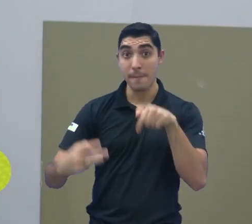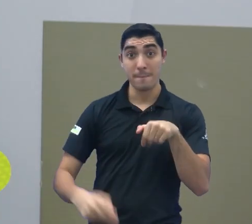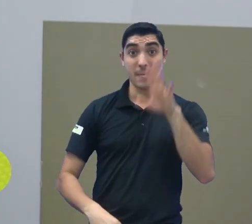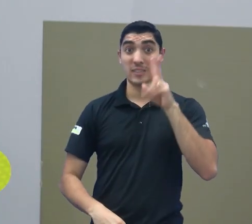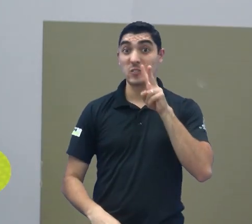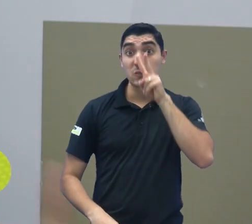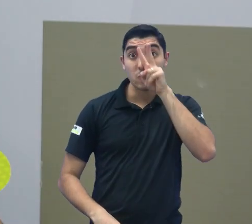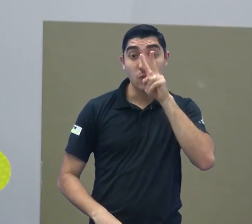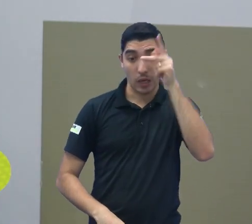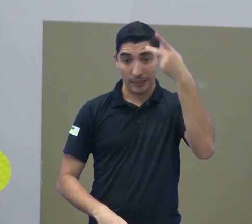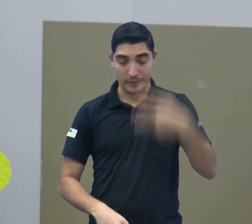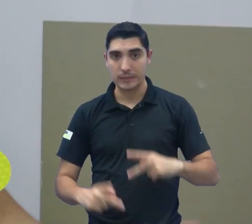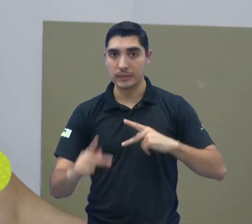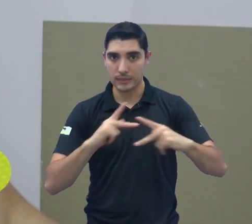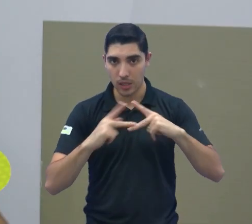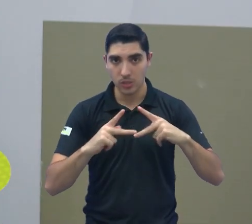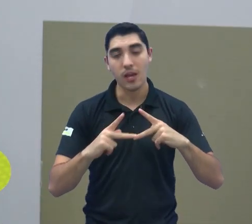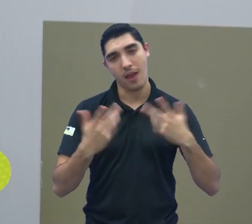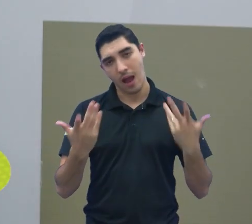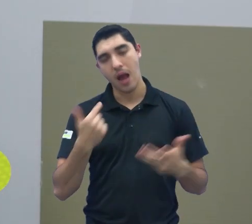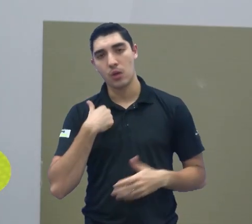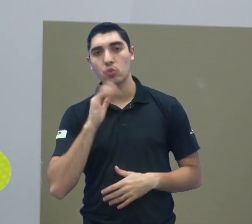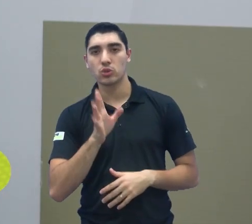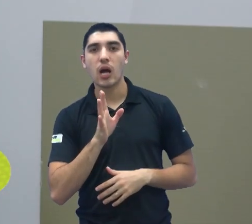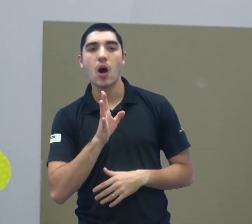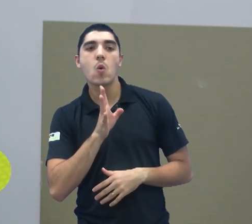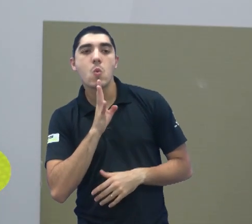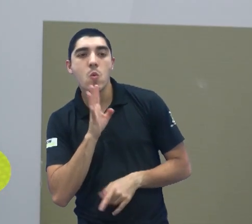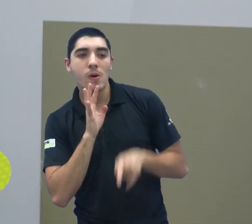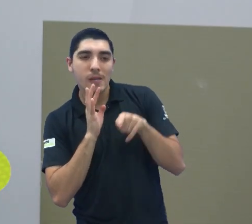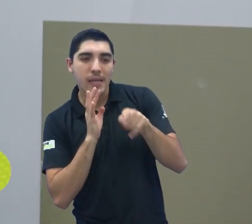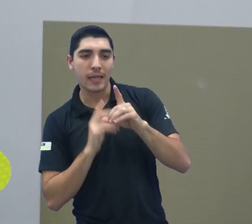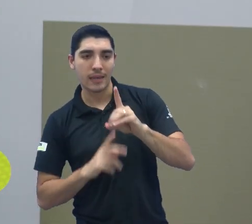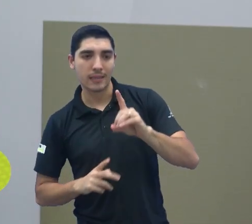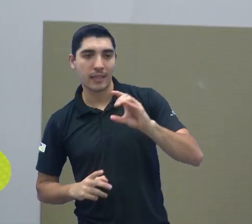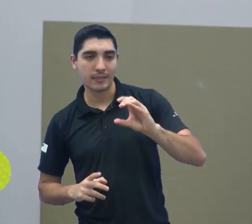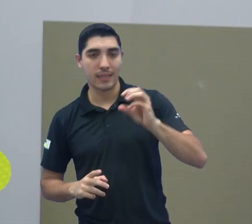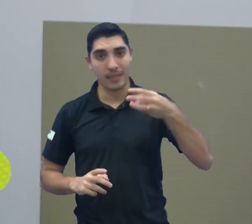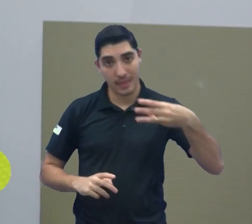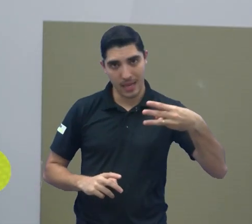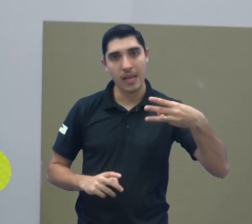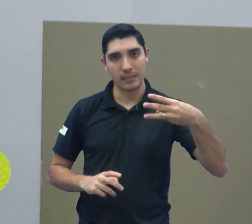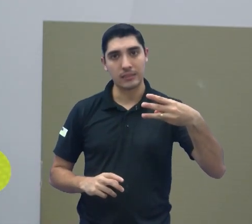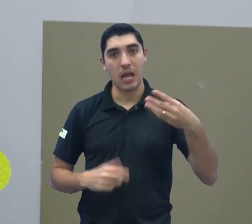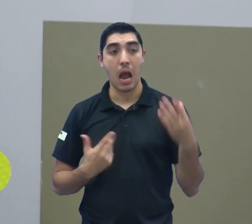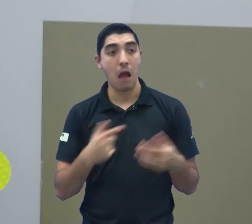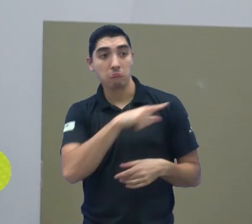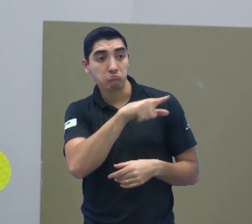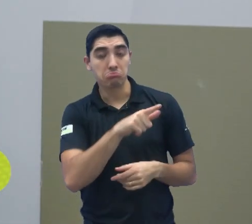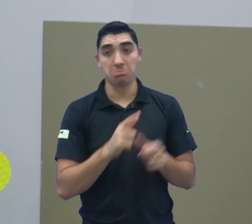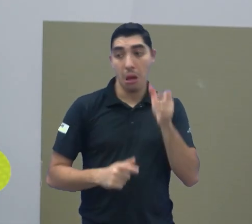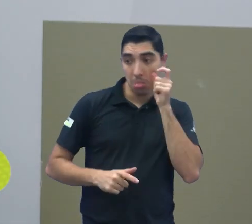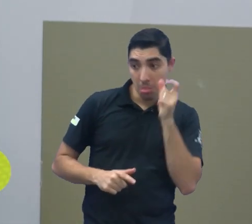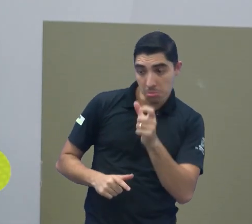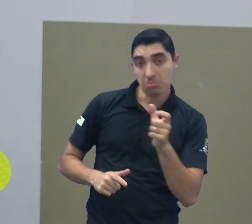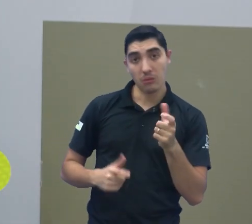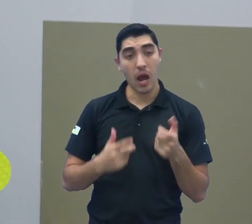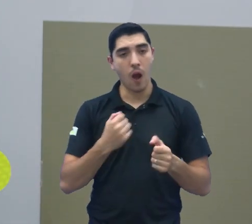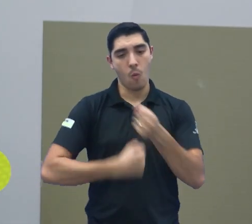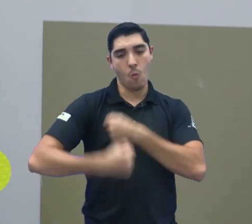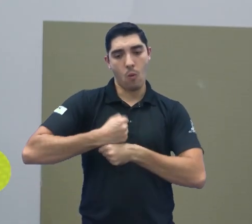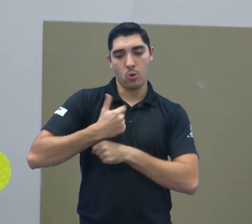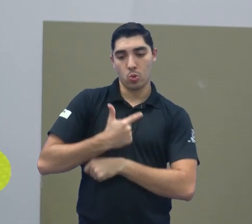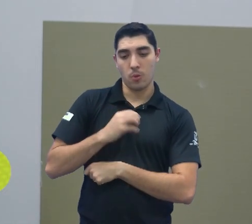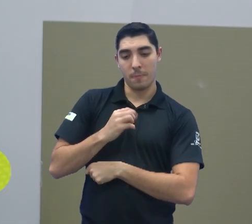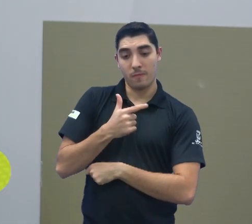Então eu já tenho uma característica mais para desenvolver o trabalho com essa classe, então eles acharam interessante, e desde 2021 eu venho atuando